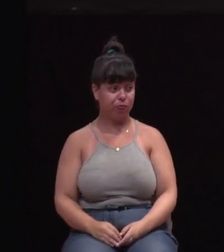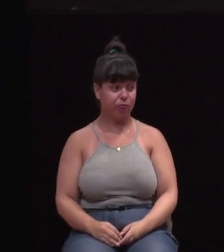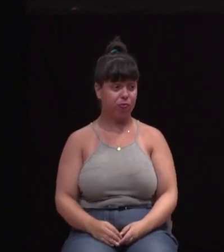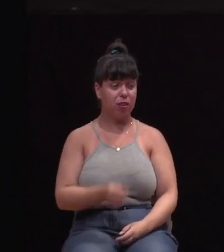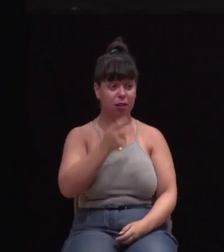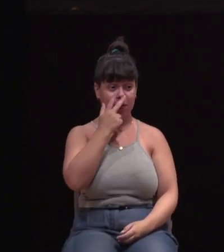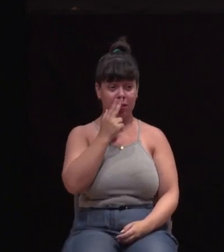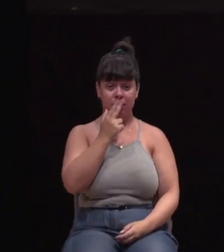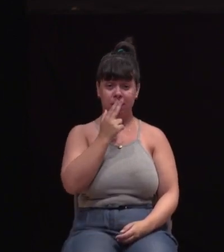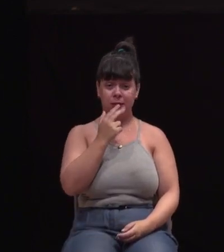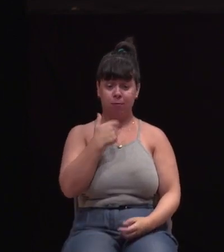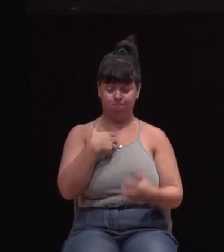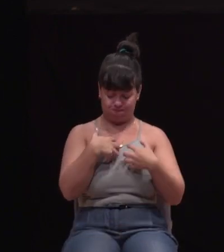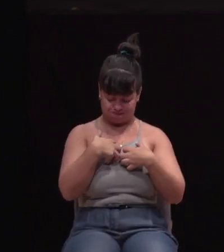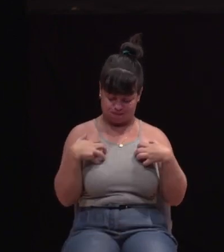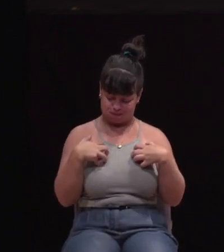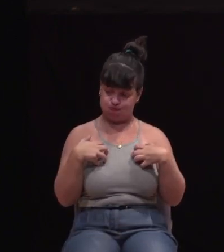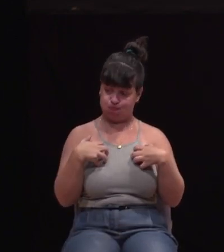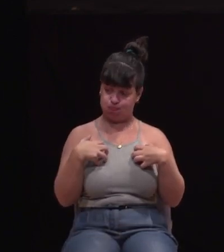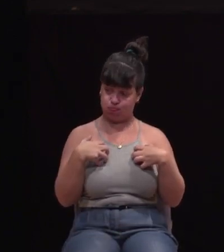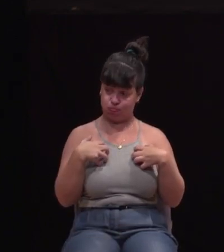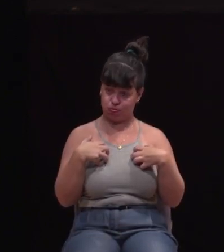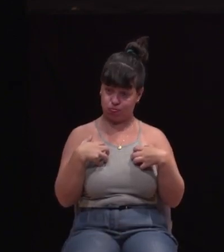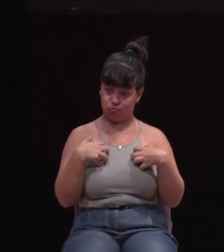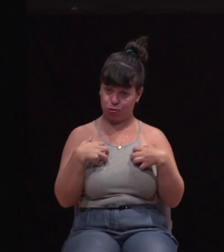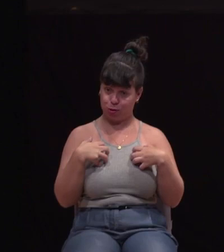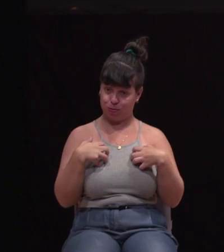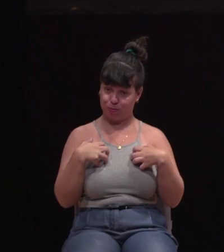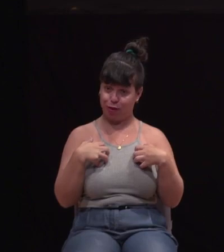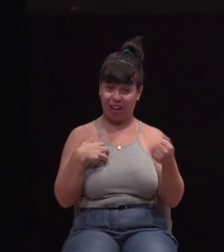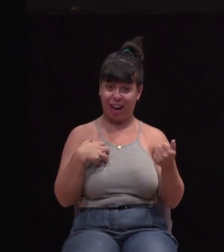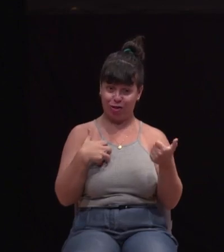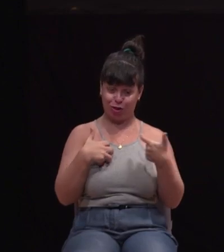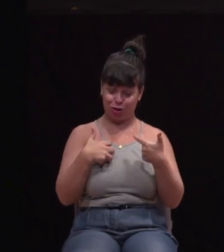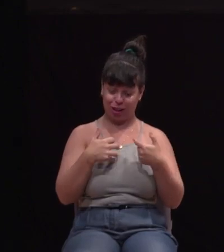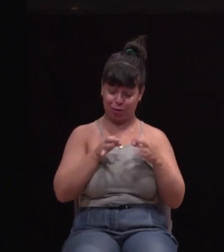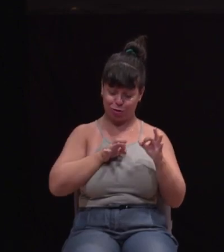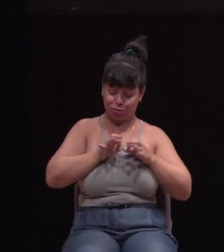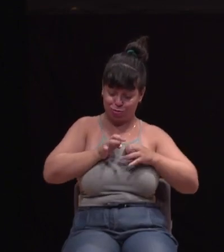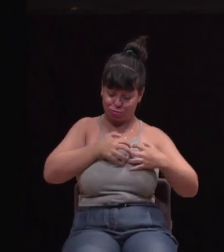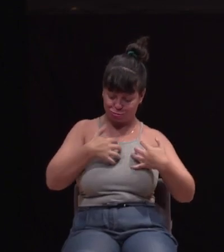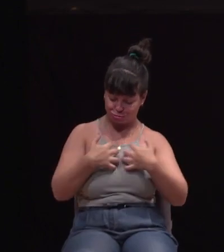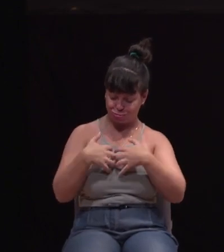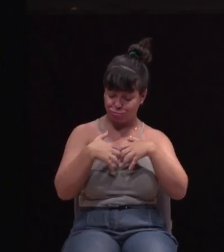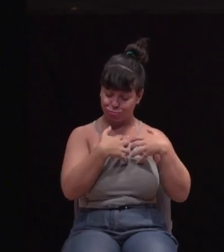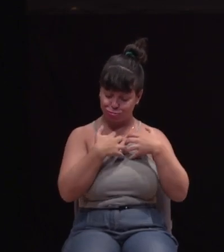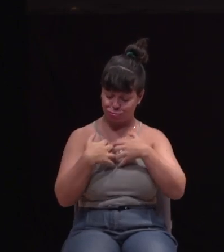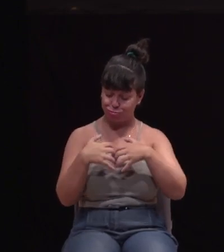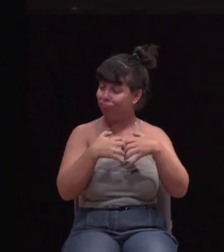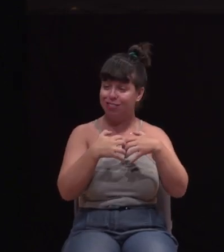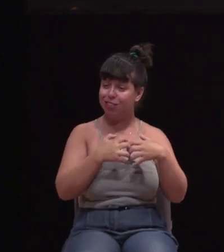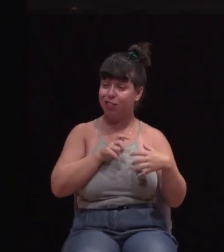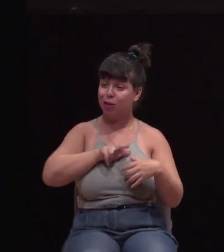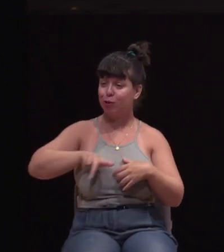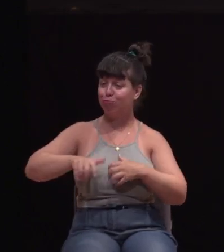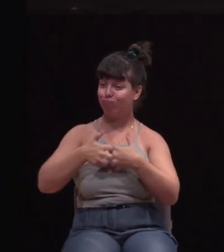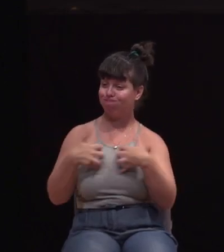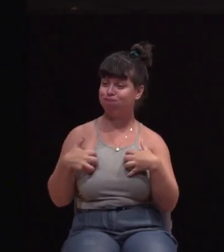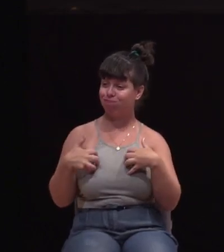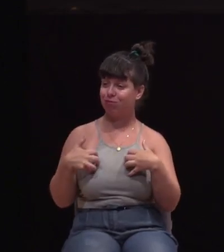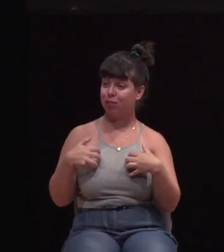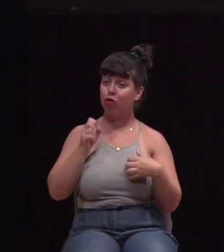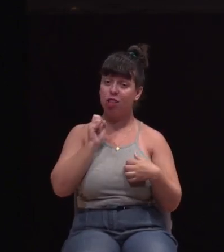nos desestruturam do que nos possibilitam se organizar e se articular. Então, a gente entende que ou a gente rompe com essa lógica que está